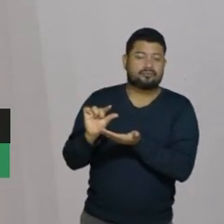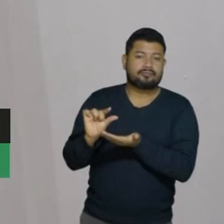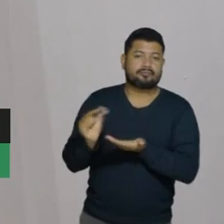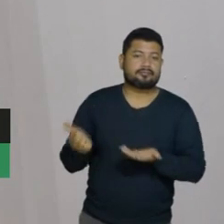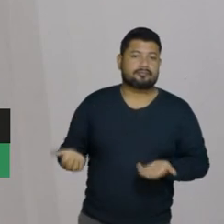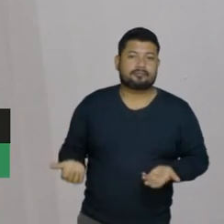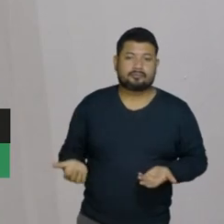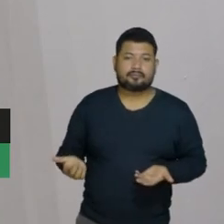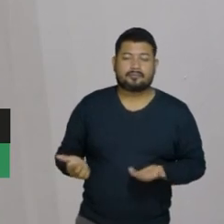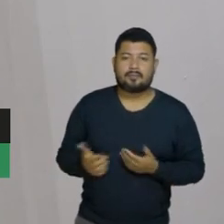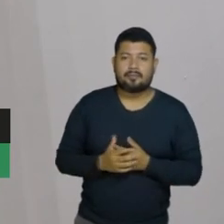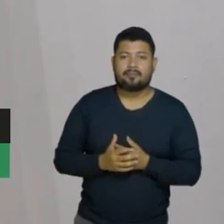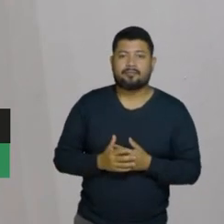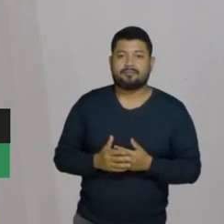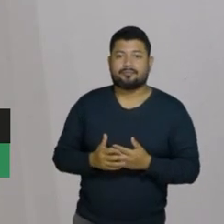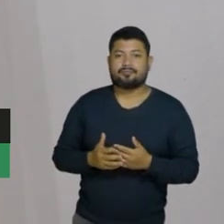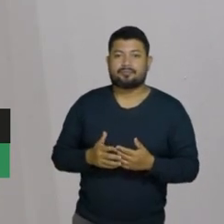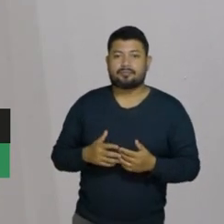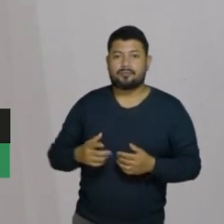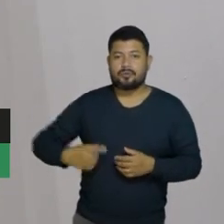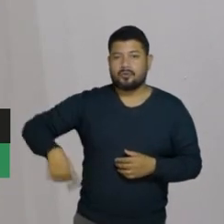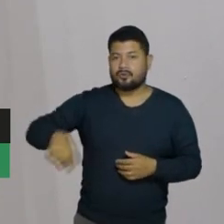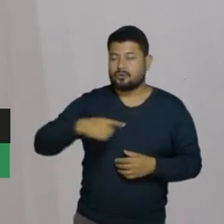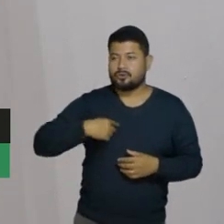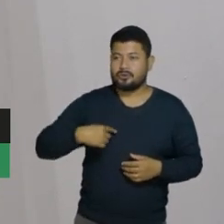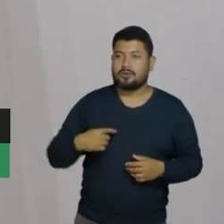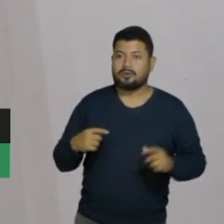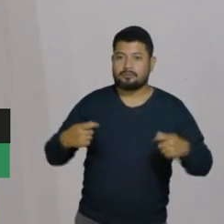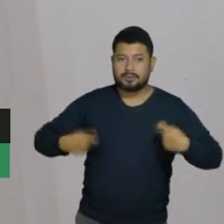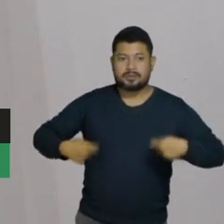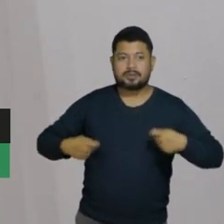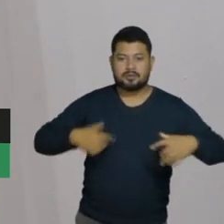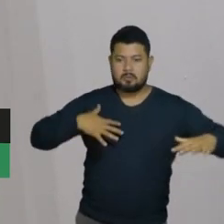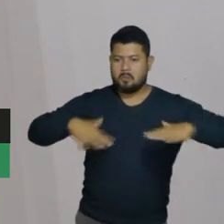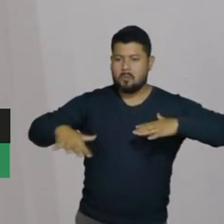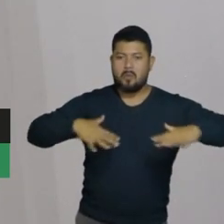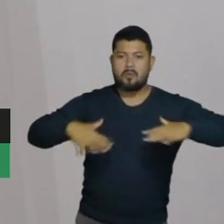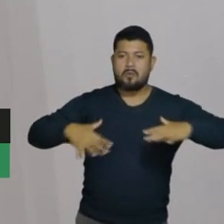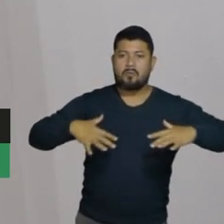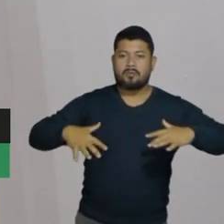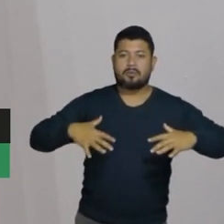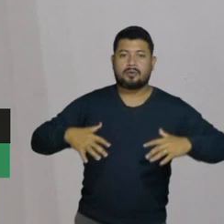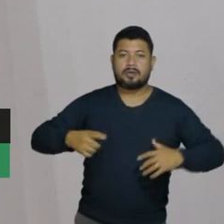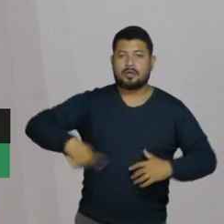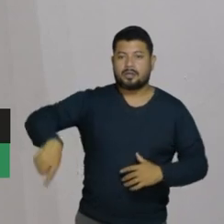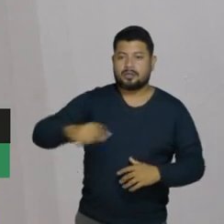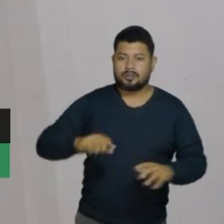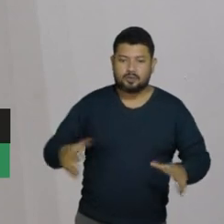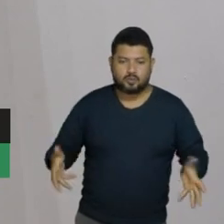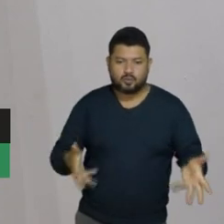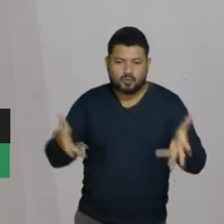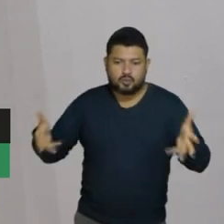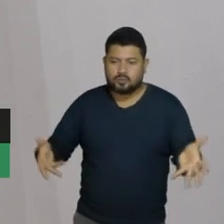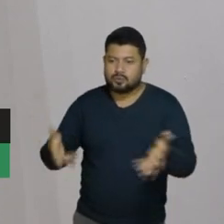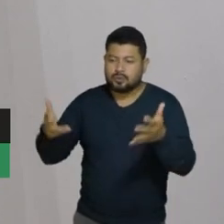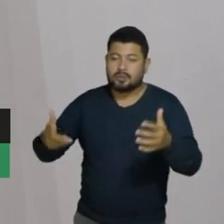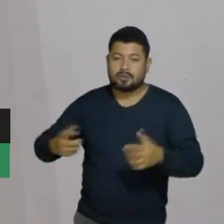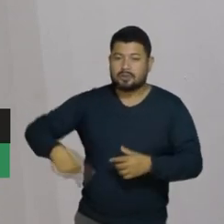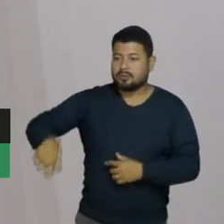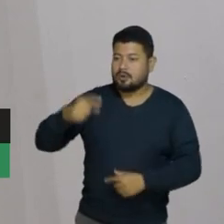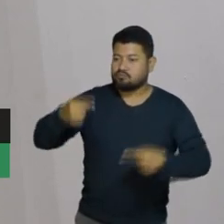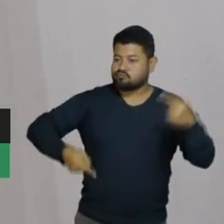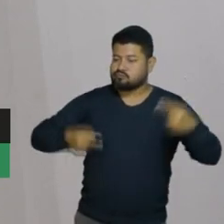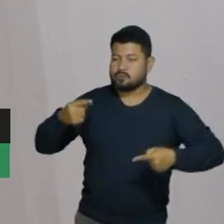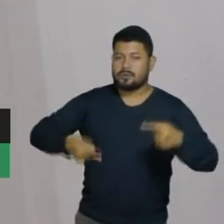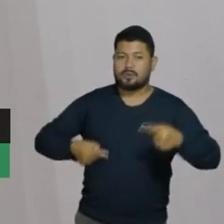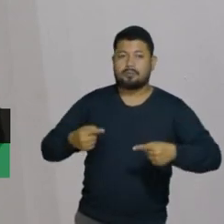deputado André, que todos nós deveríamos levantar, que todos nós deveríamos discutir. É nosso dever, enquanto parlamentares do Estado